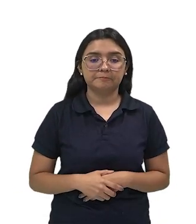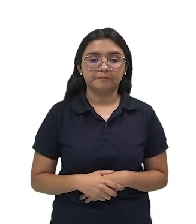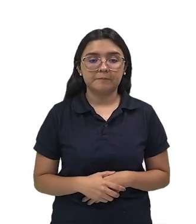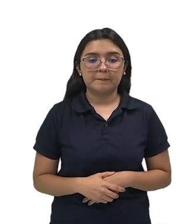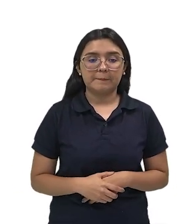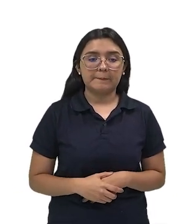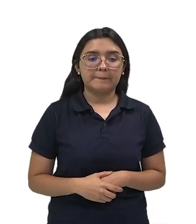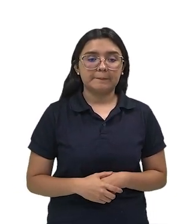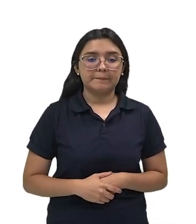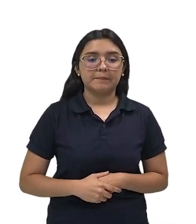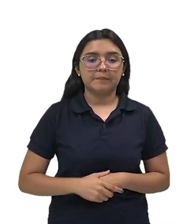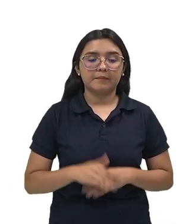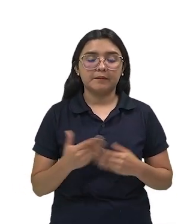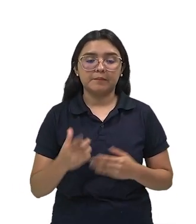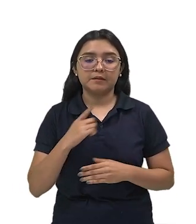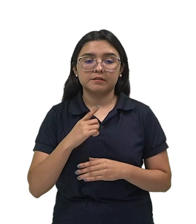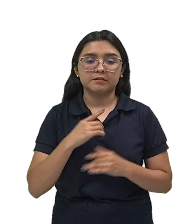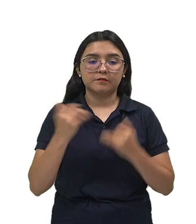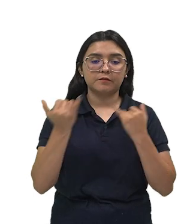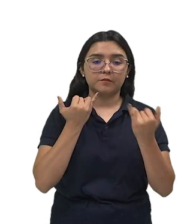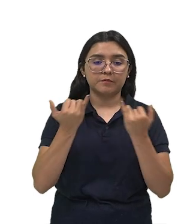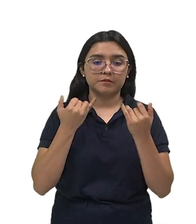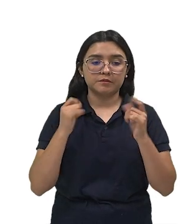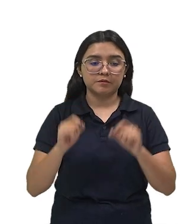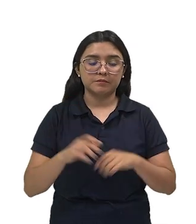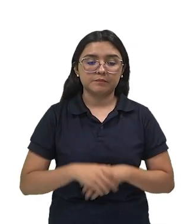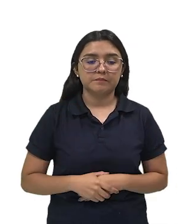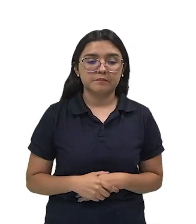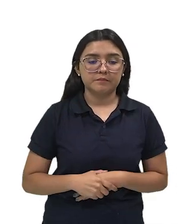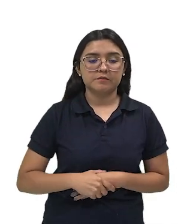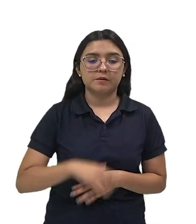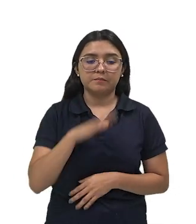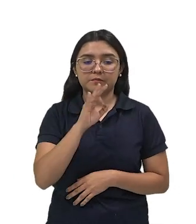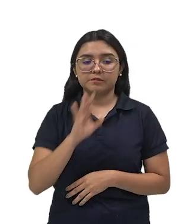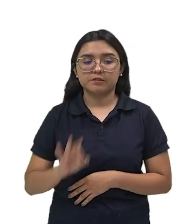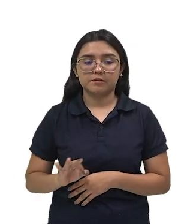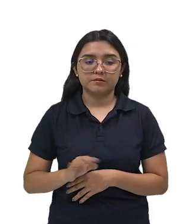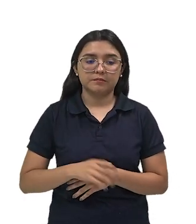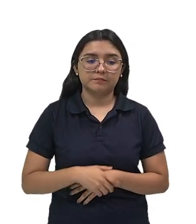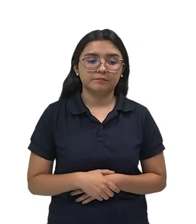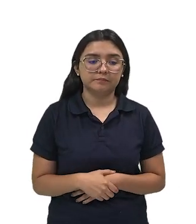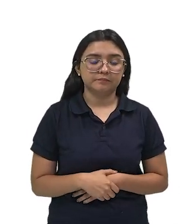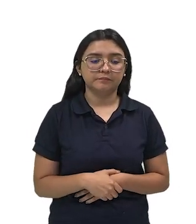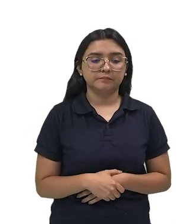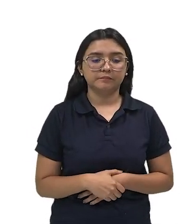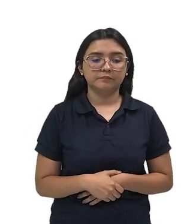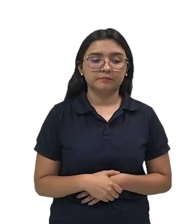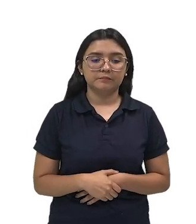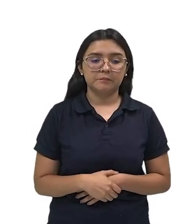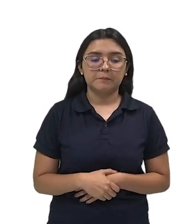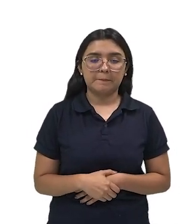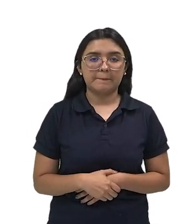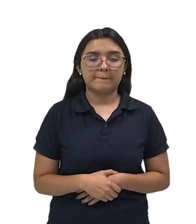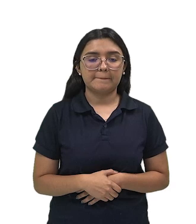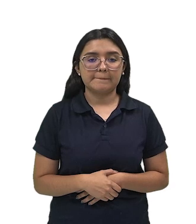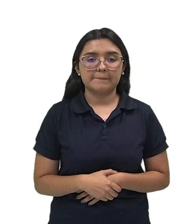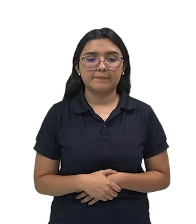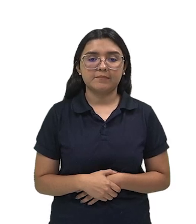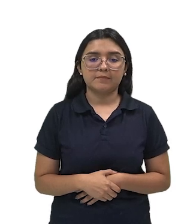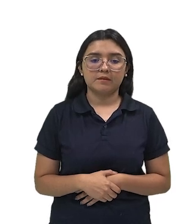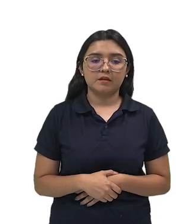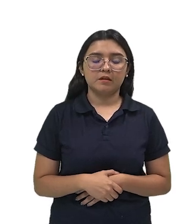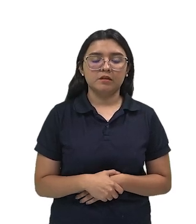tratar esse dado como sendo o quê? A porcentagem. E ela